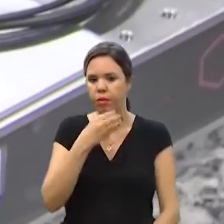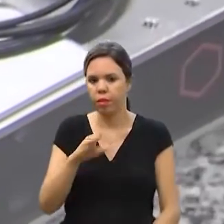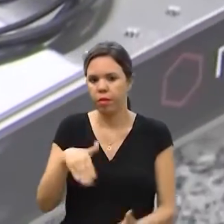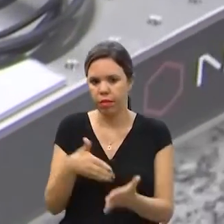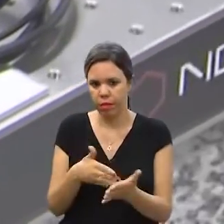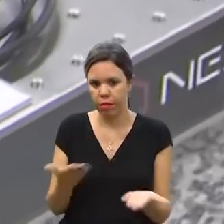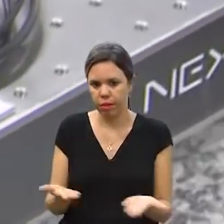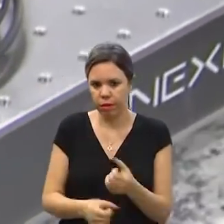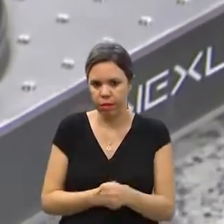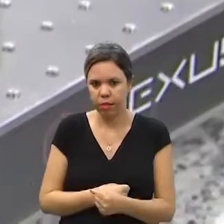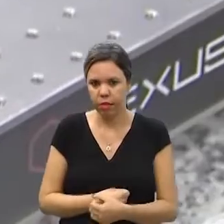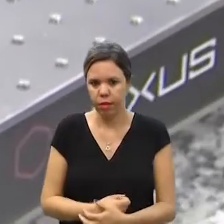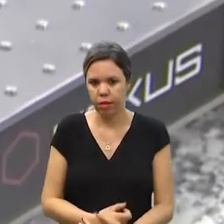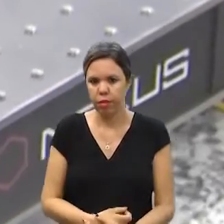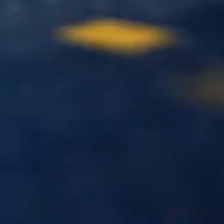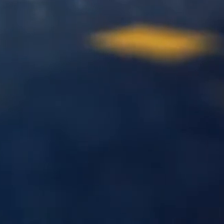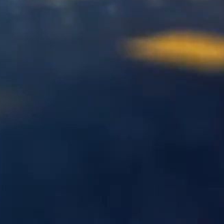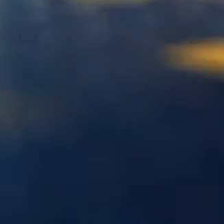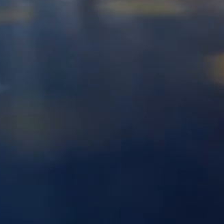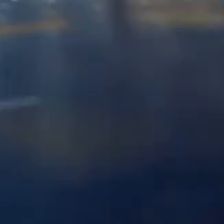de dezembro deste ano.